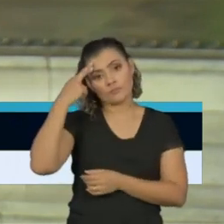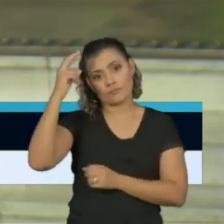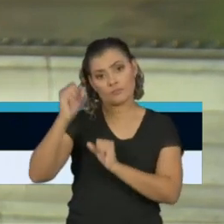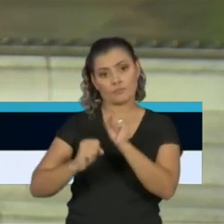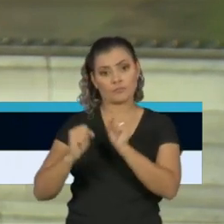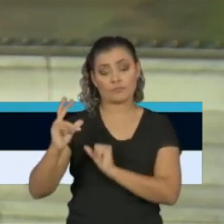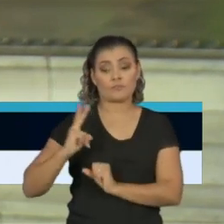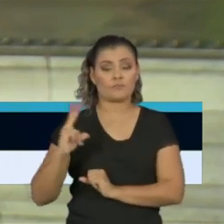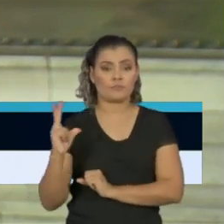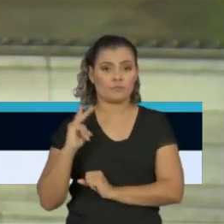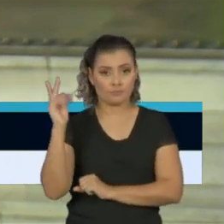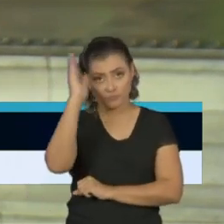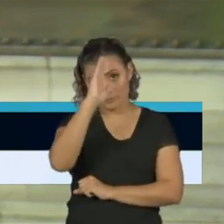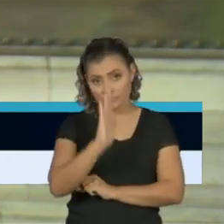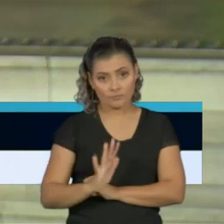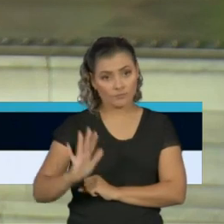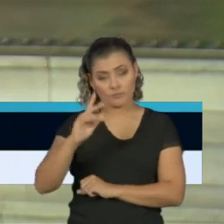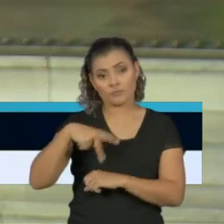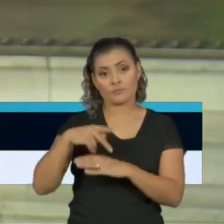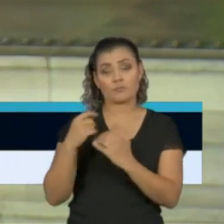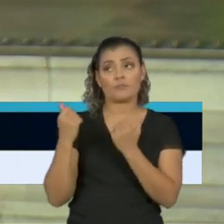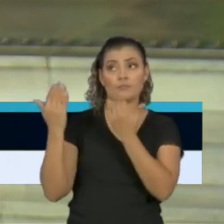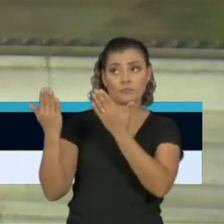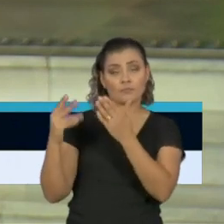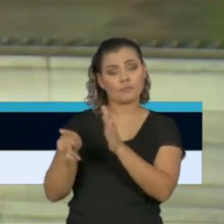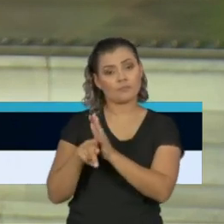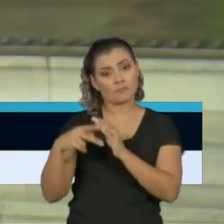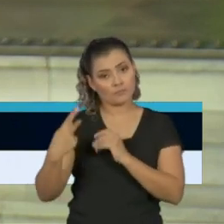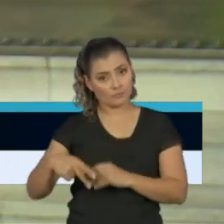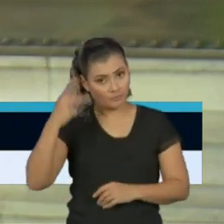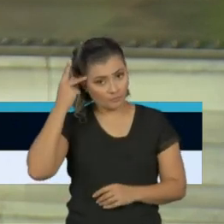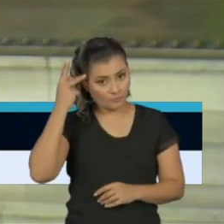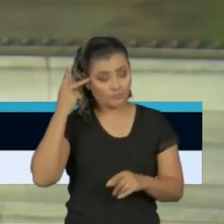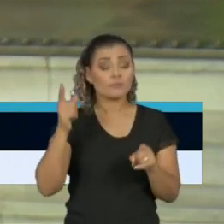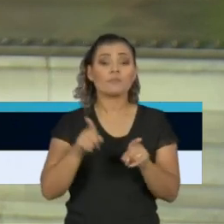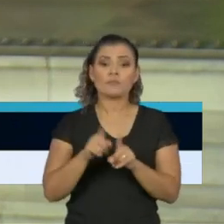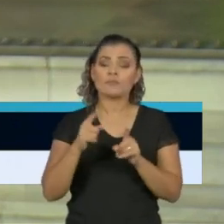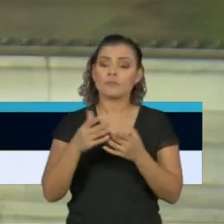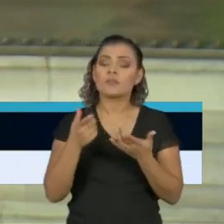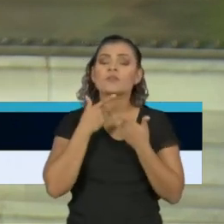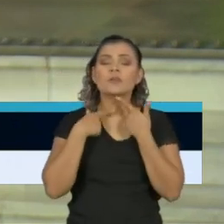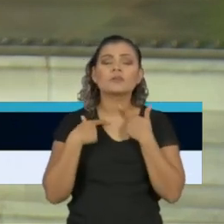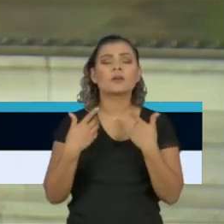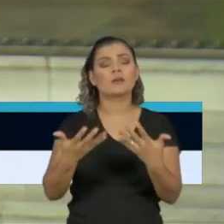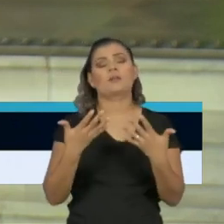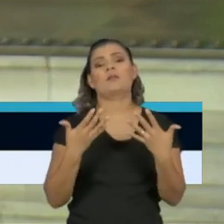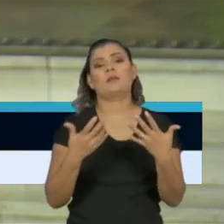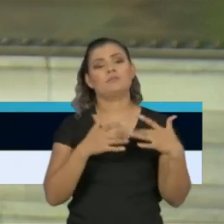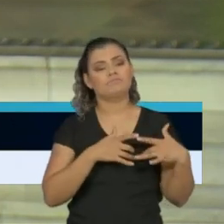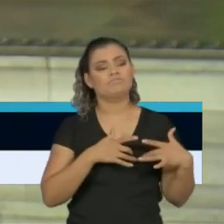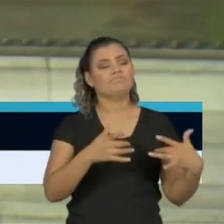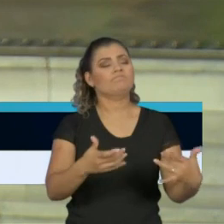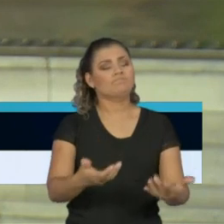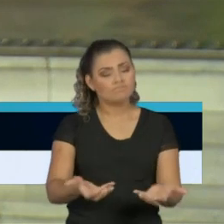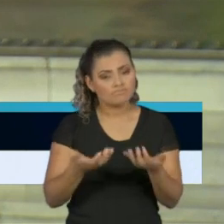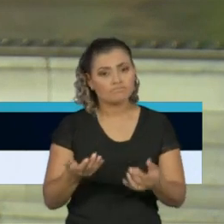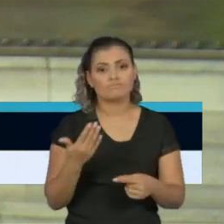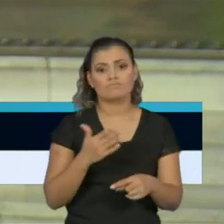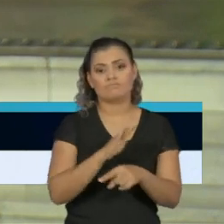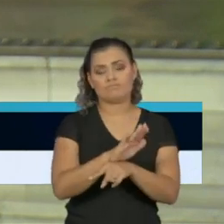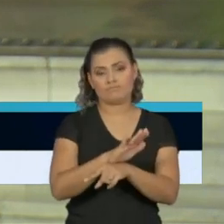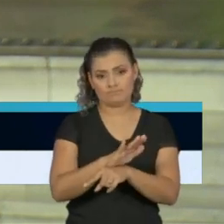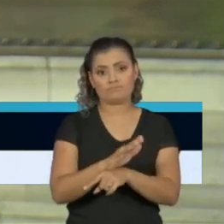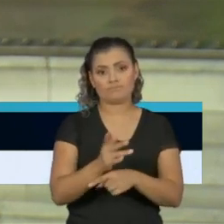dirigem empresas nacionais e internacionais em São Paulo e que demonstraram a sua solidariedade